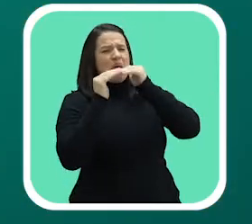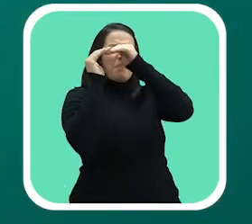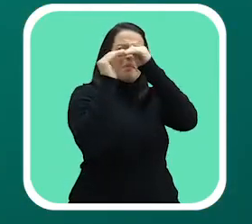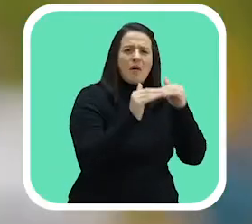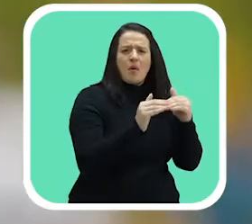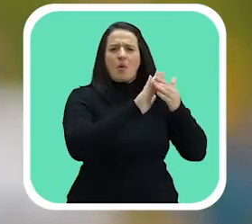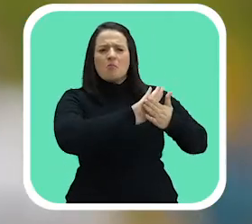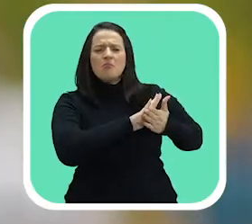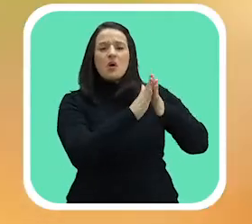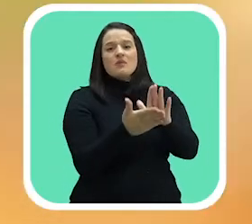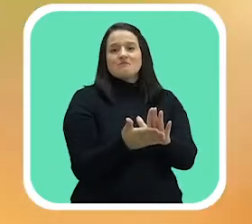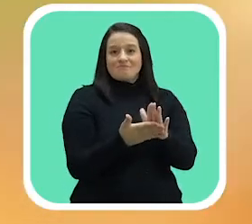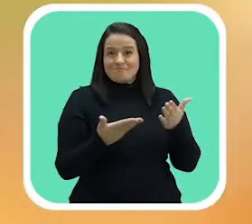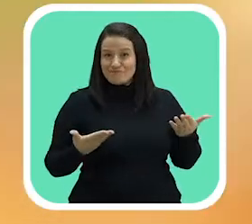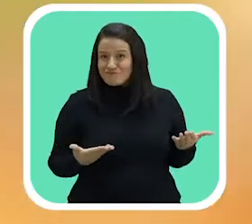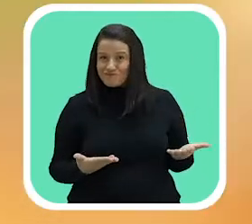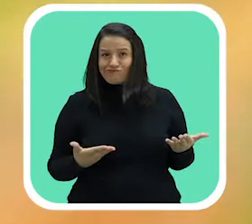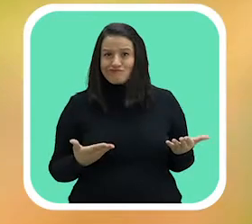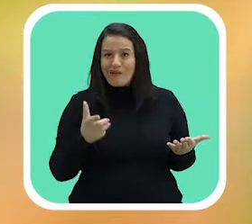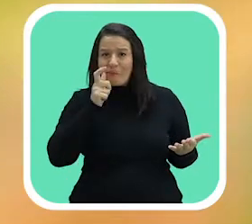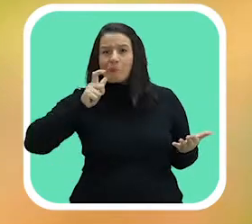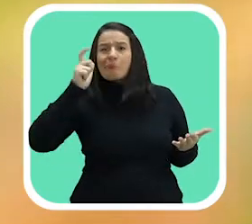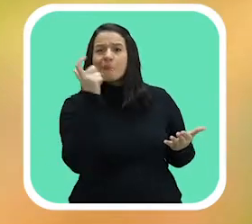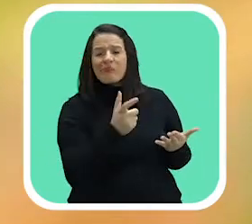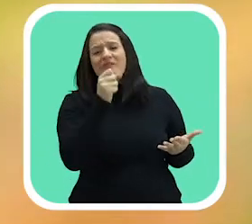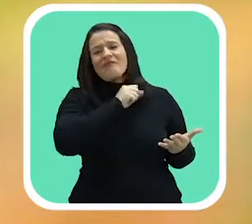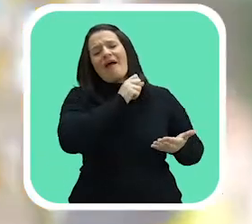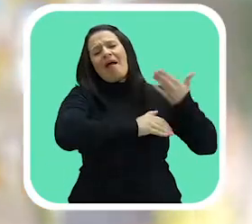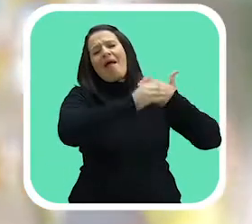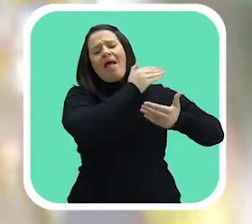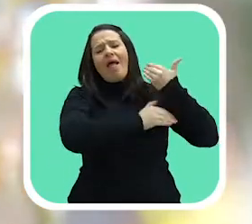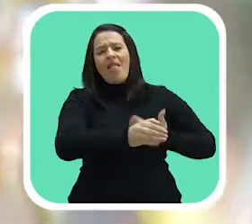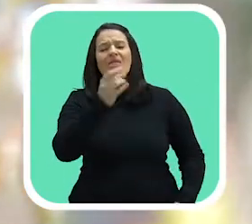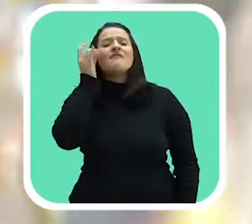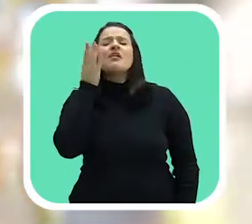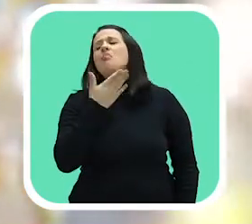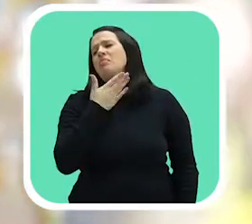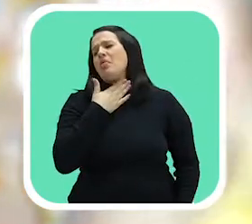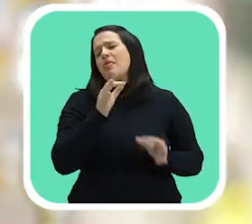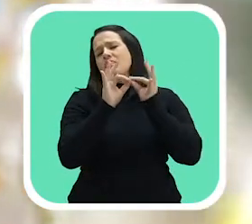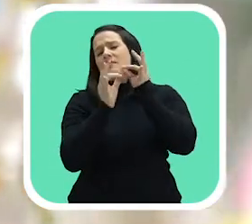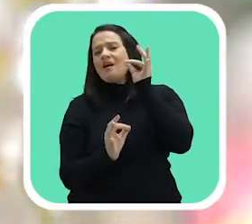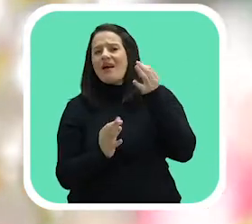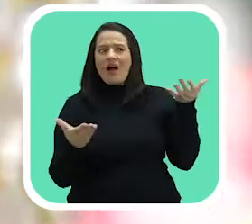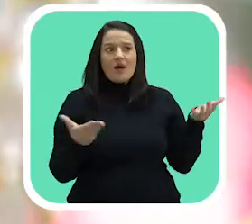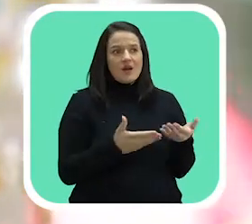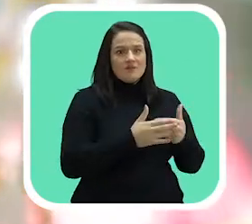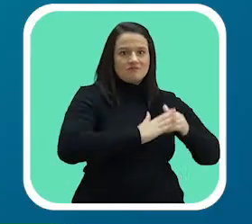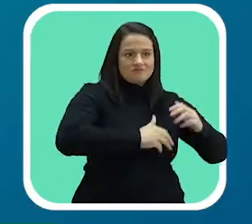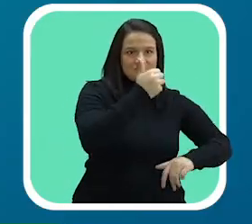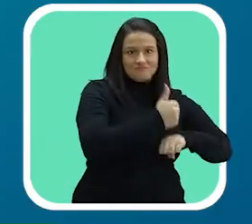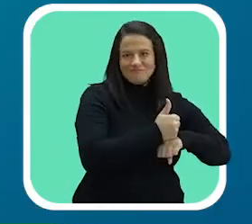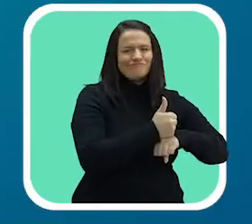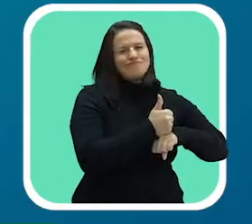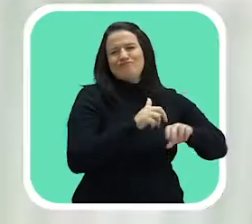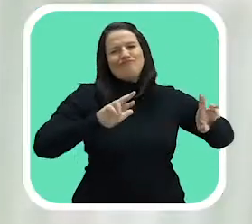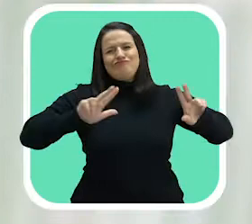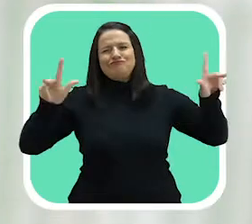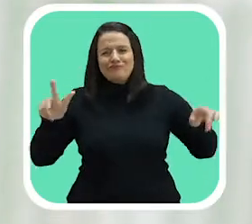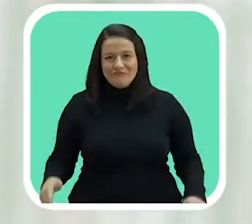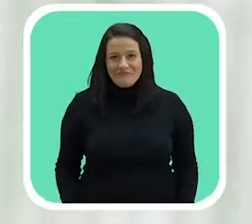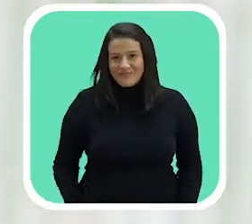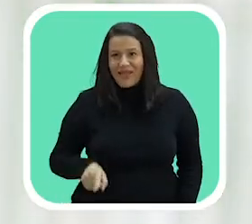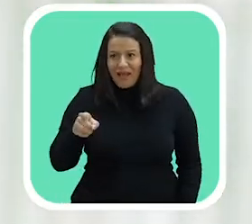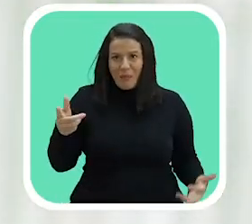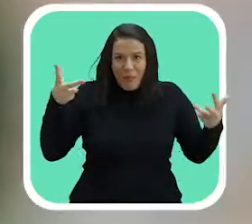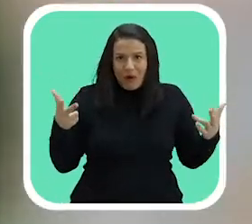atacar o Greca. Apelação. Esses ataques são parte da velha política. Fácil é você falar dos outros, o difícil é você administrar. Ele não